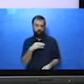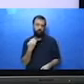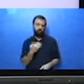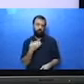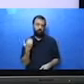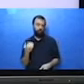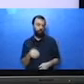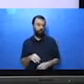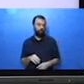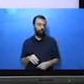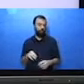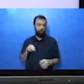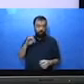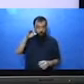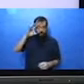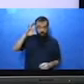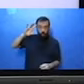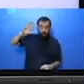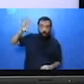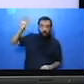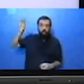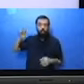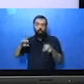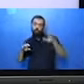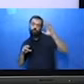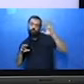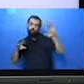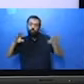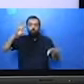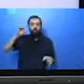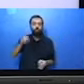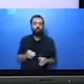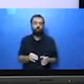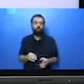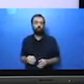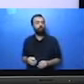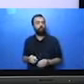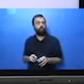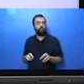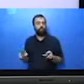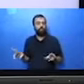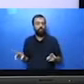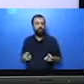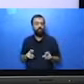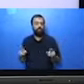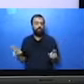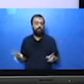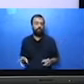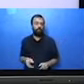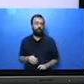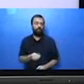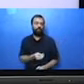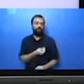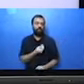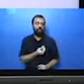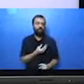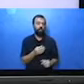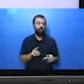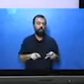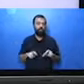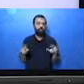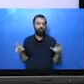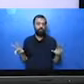novas visões e criaram novas maneiras de viver e curaram completamente a terra,